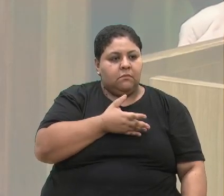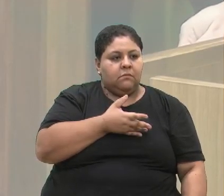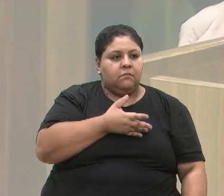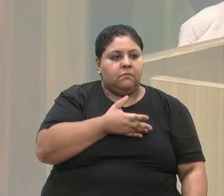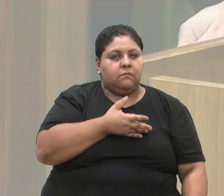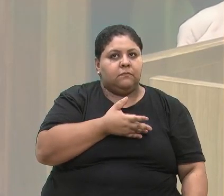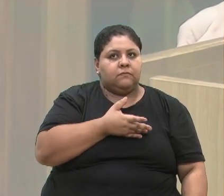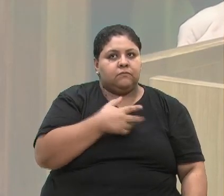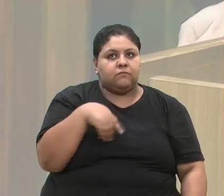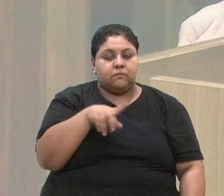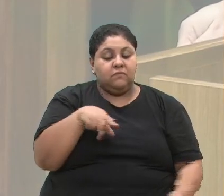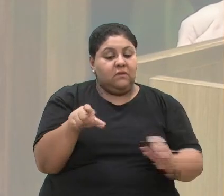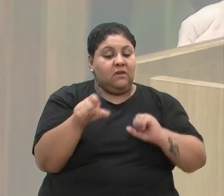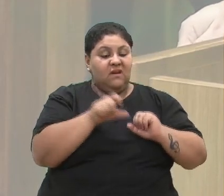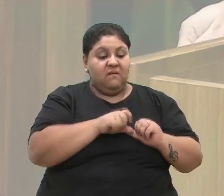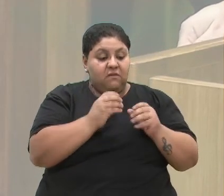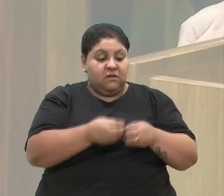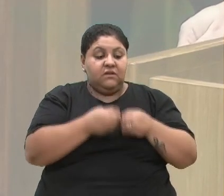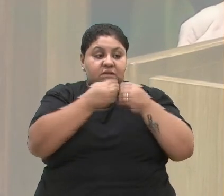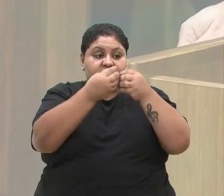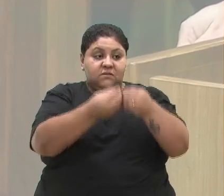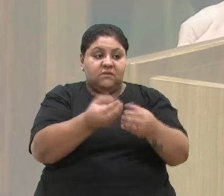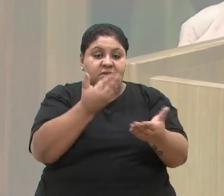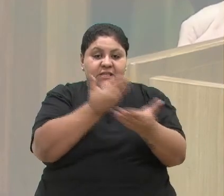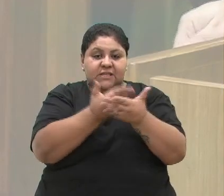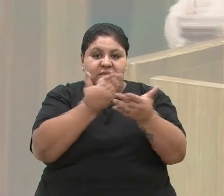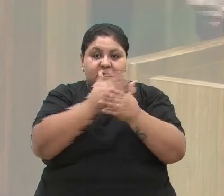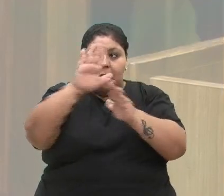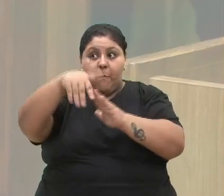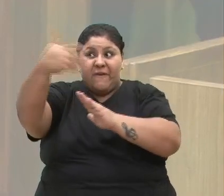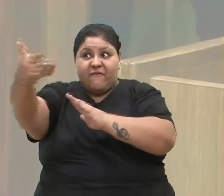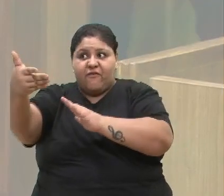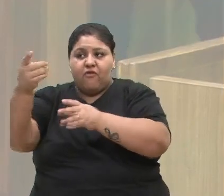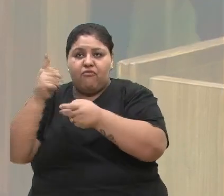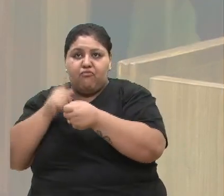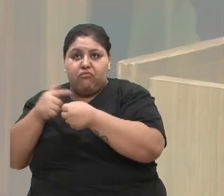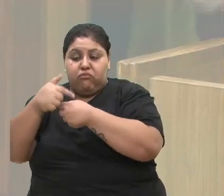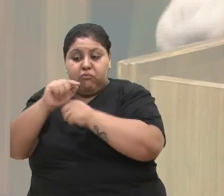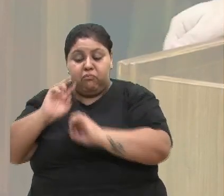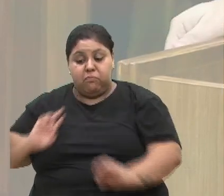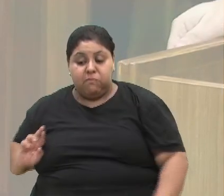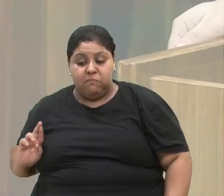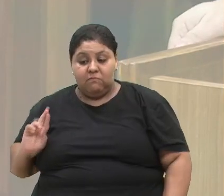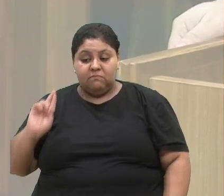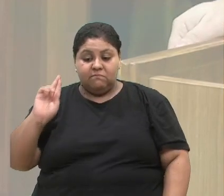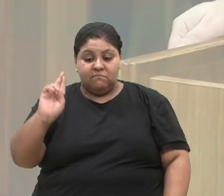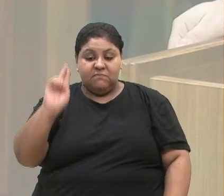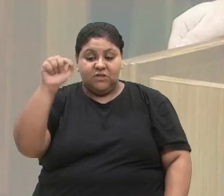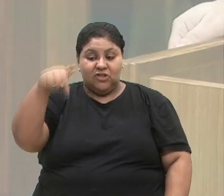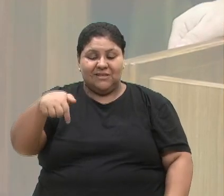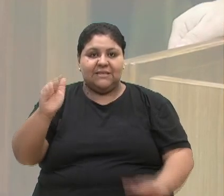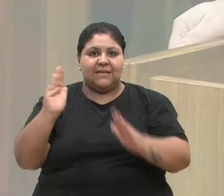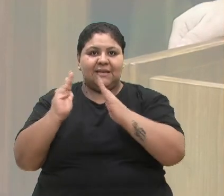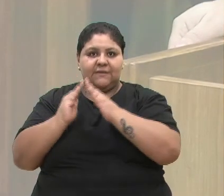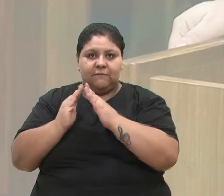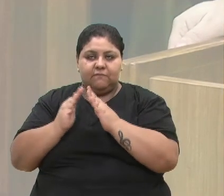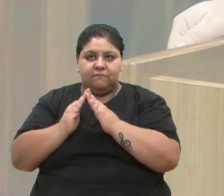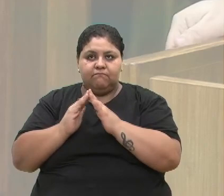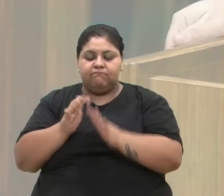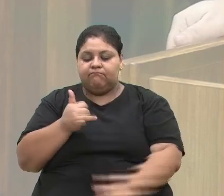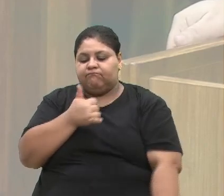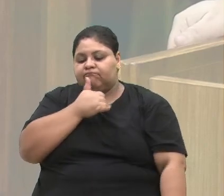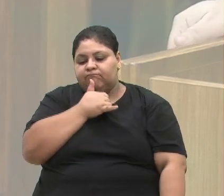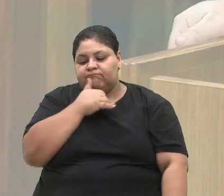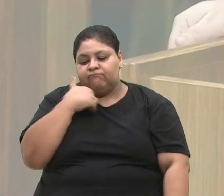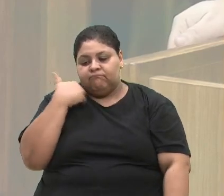que é onde a gente pode levar estudantes para fora do nosso município, representando a nossa casa,